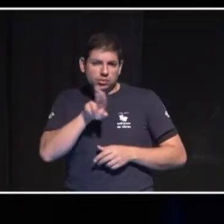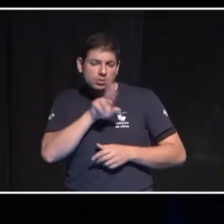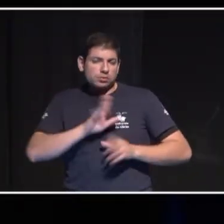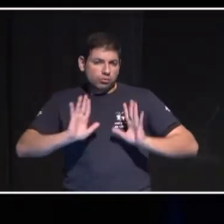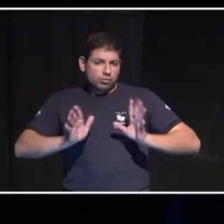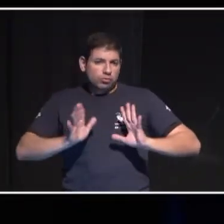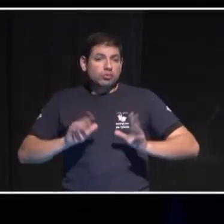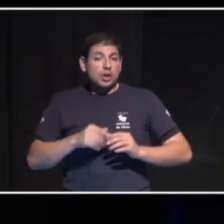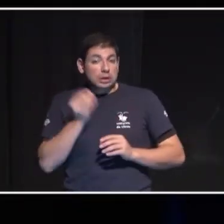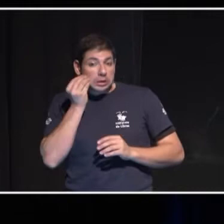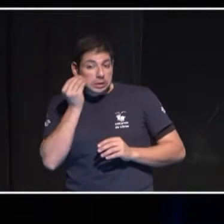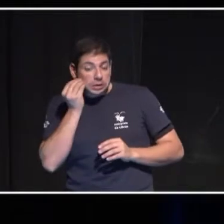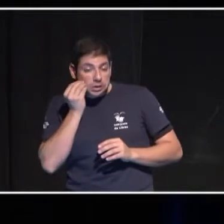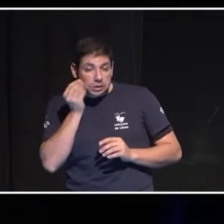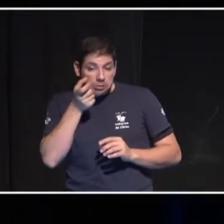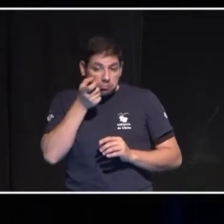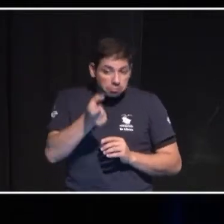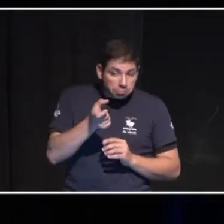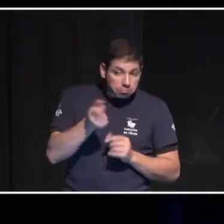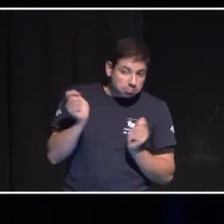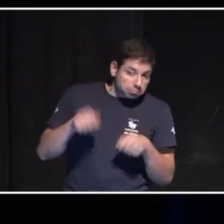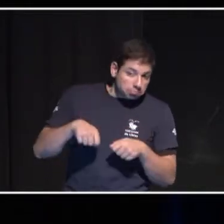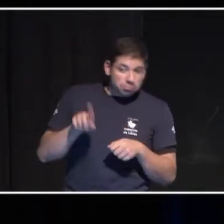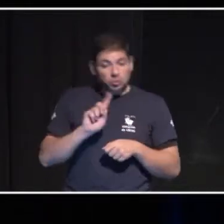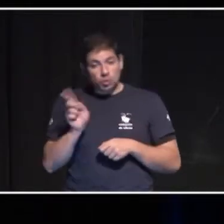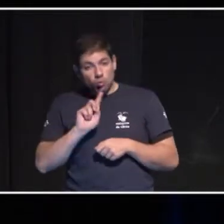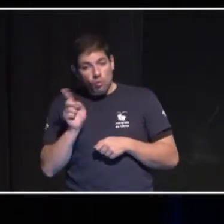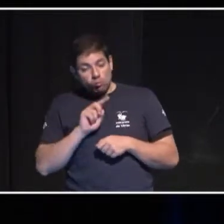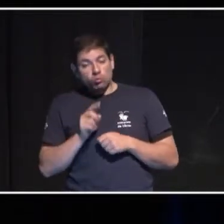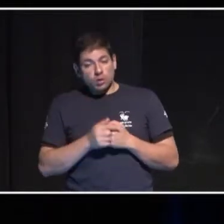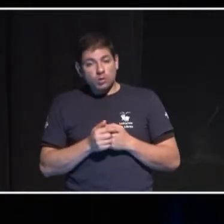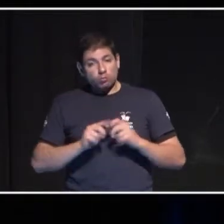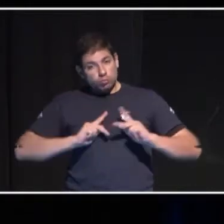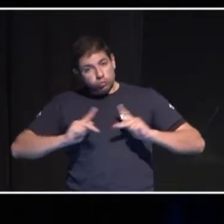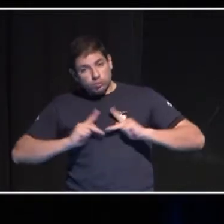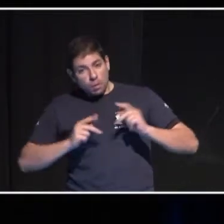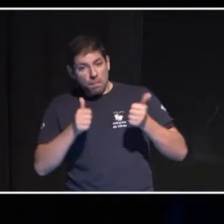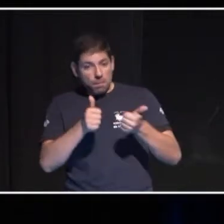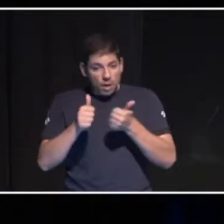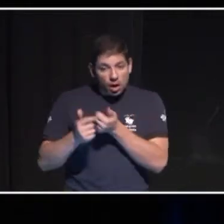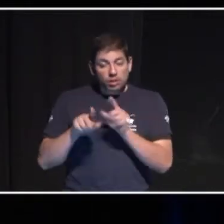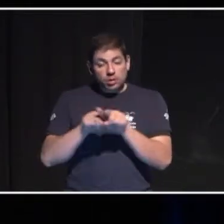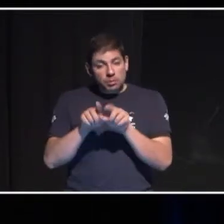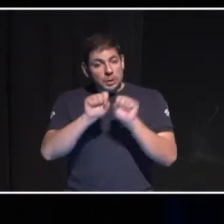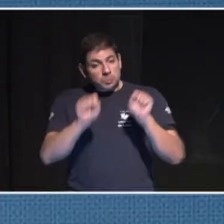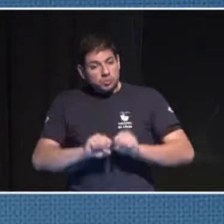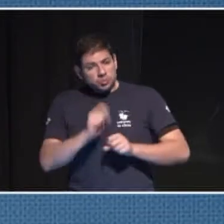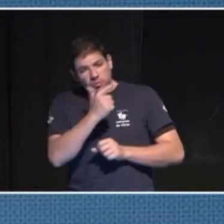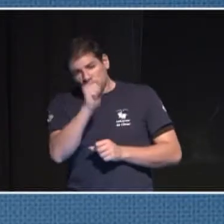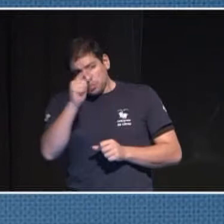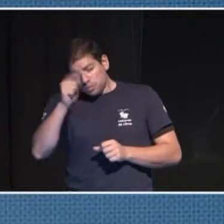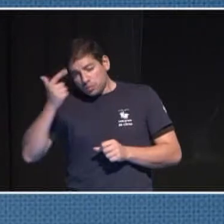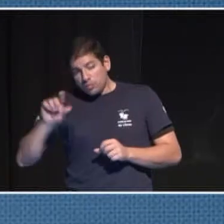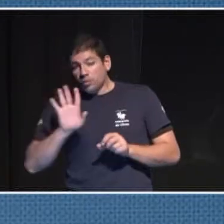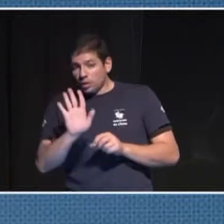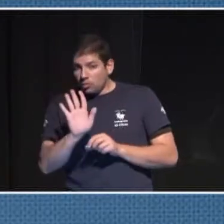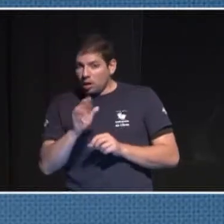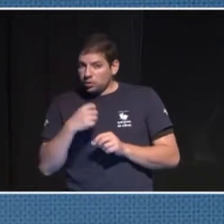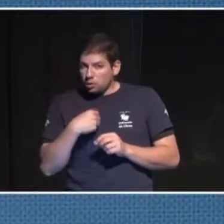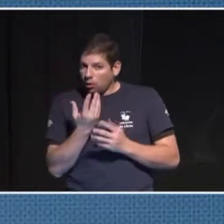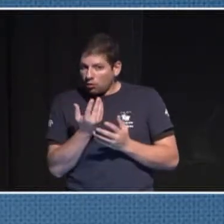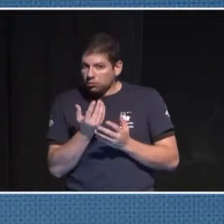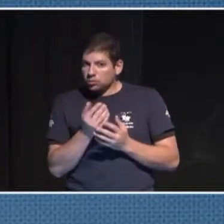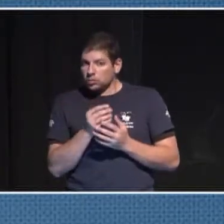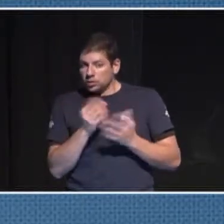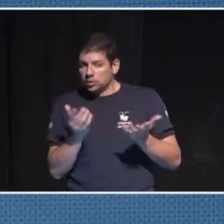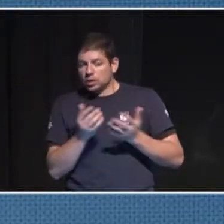sendo testadas em relação ao manejo da função pulmonar e outros sistemas orgânicos, mas é apenas o nintedanib